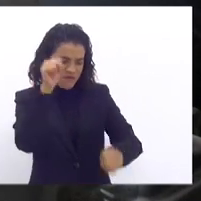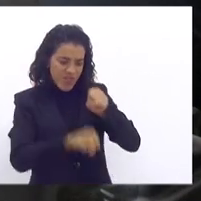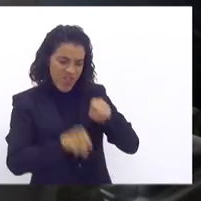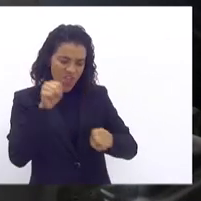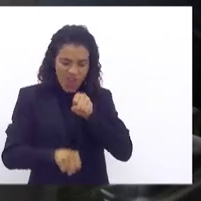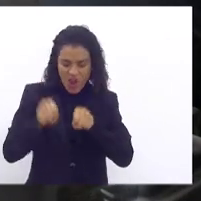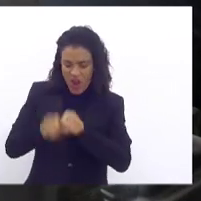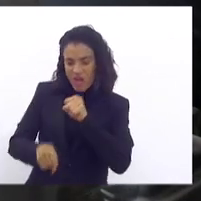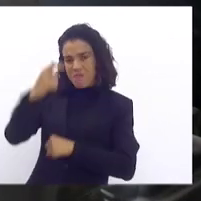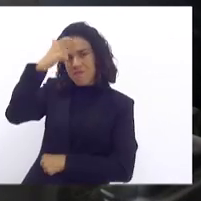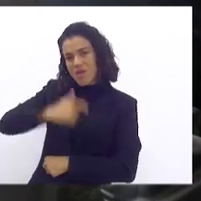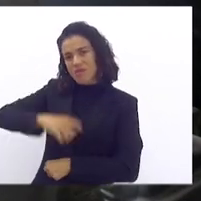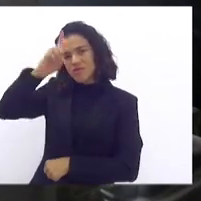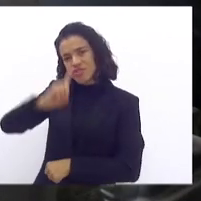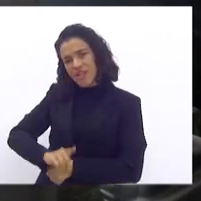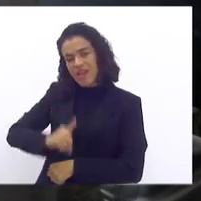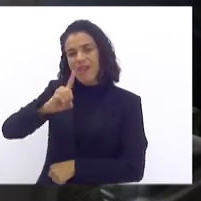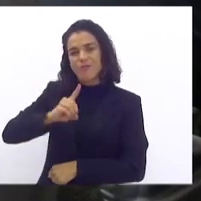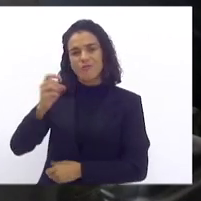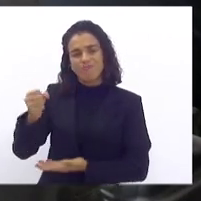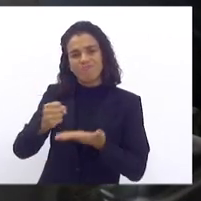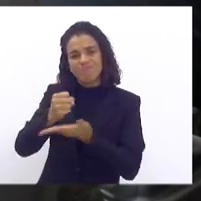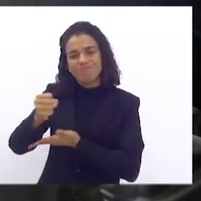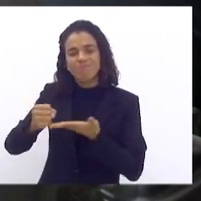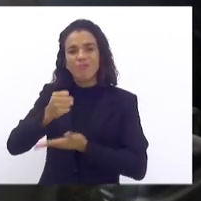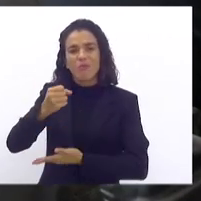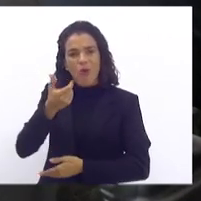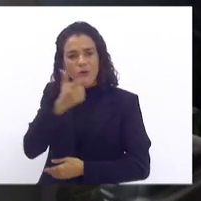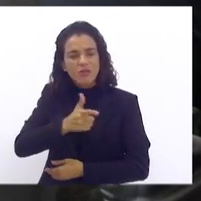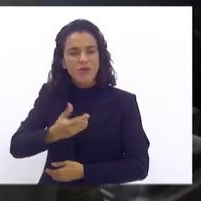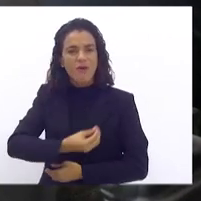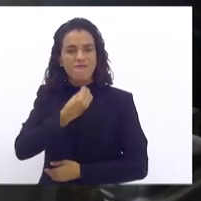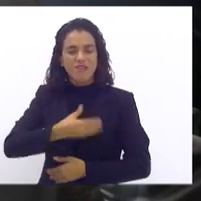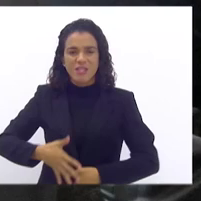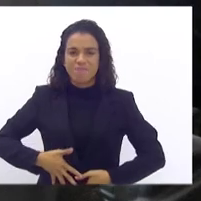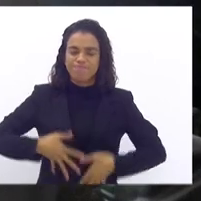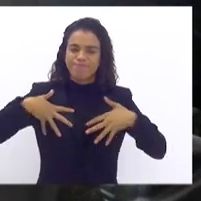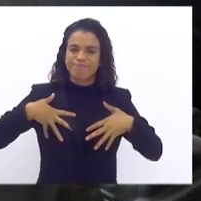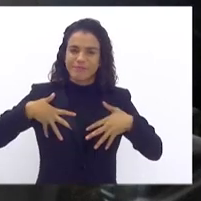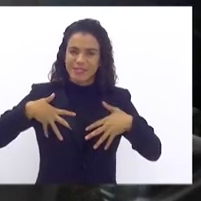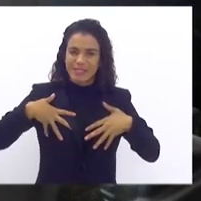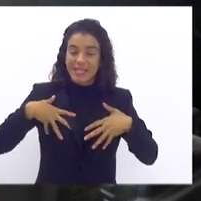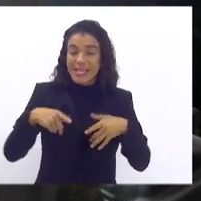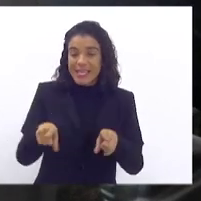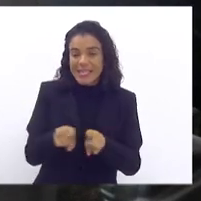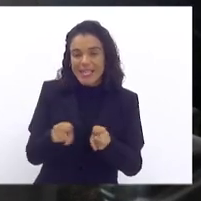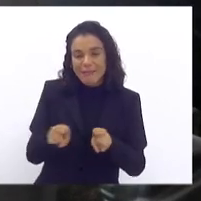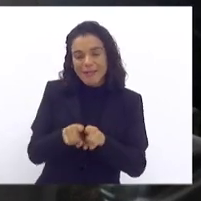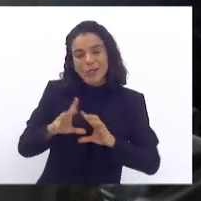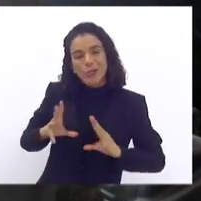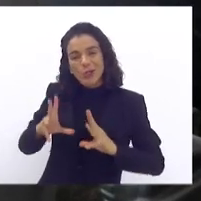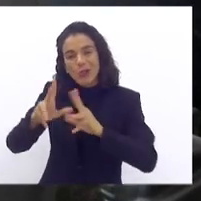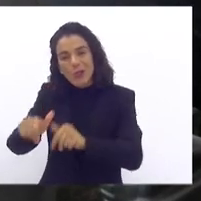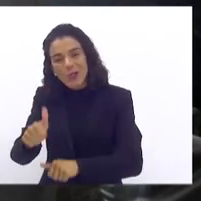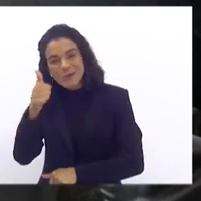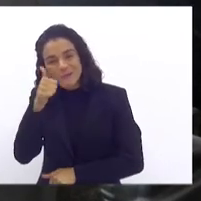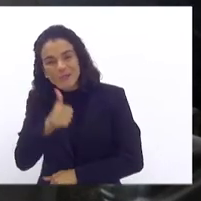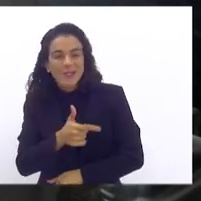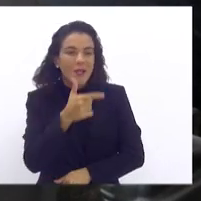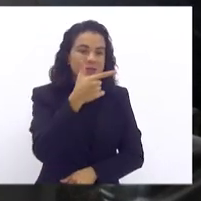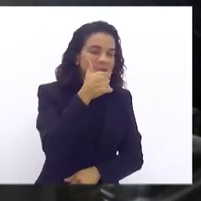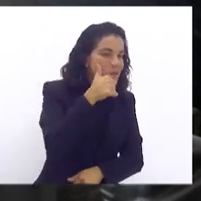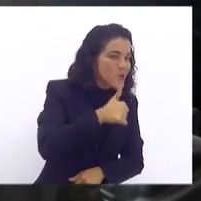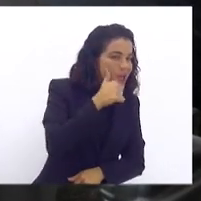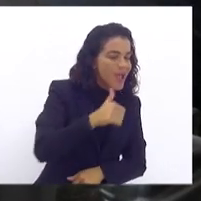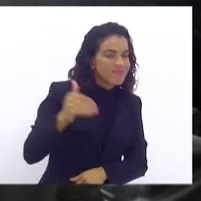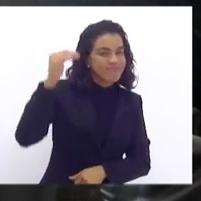direitos fundamentais, para que você viva uma vida com dignidade, e que todas as meninas e mulheres têm que